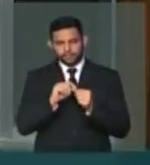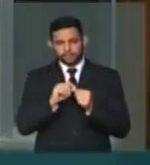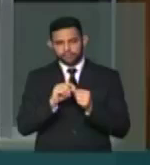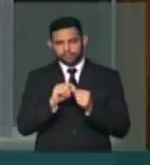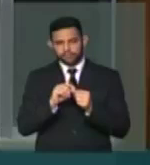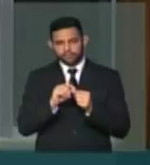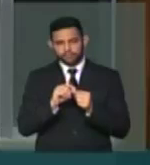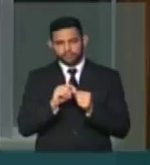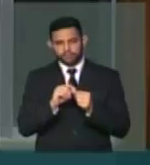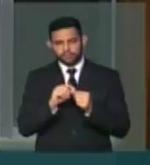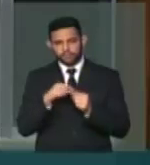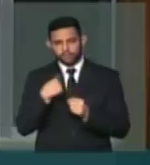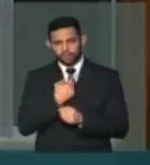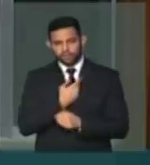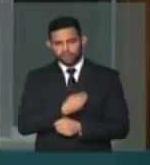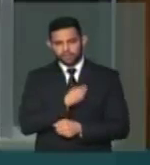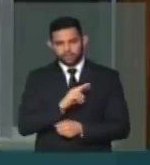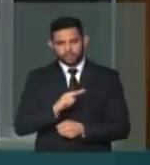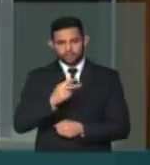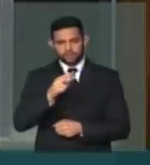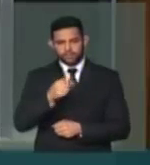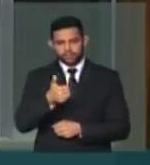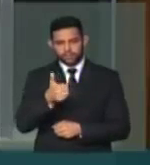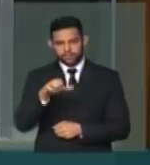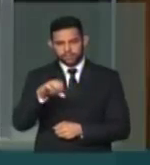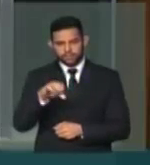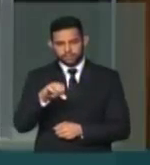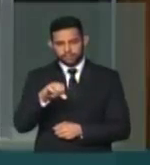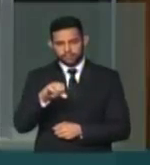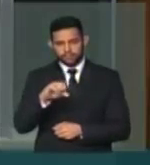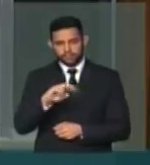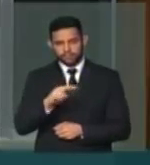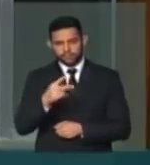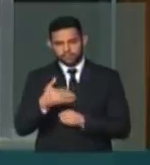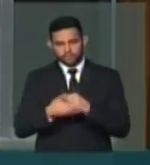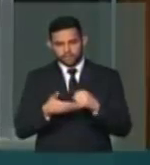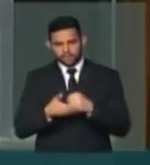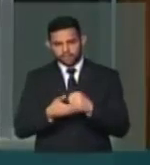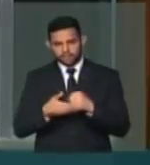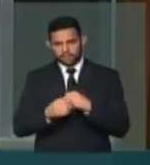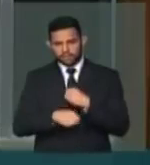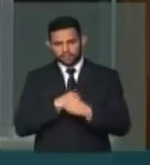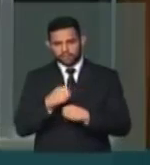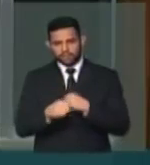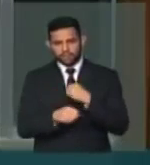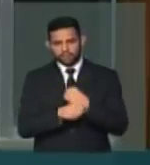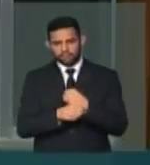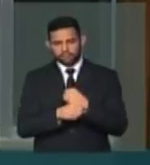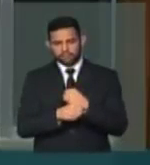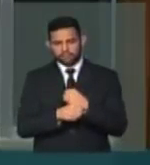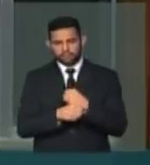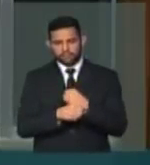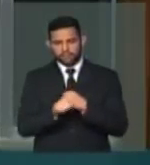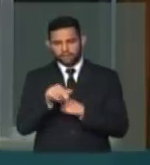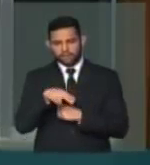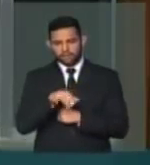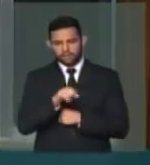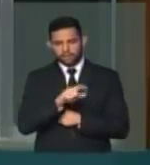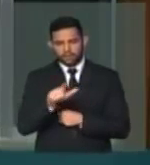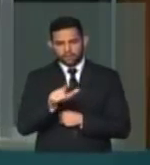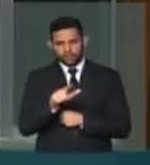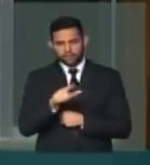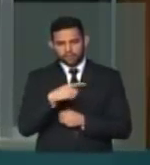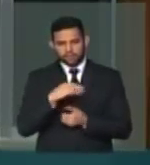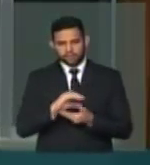justiça. Nós teríamos agora um reajuste no dia 19, um reajuste base anual, e a ANEEL e